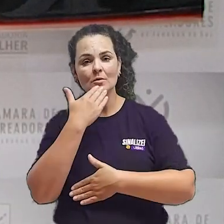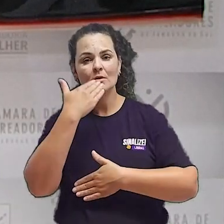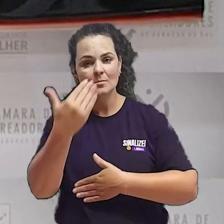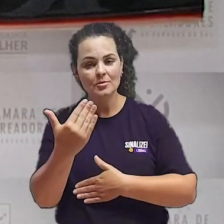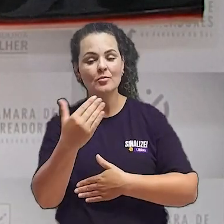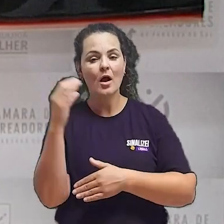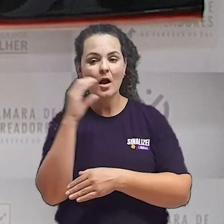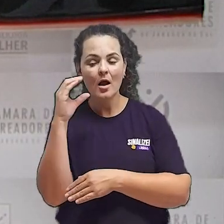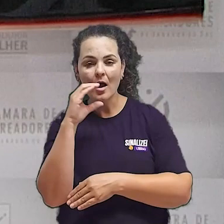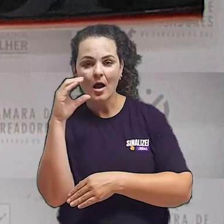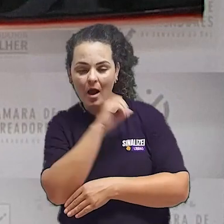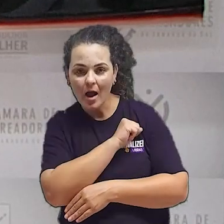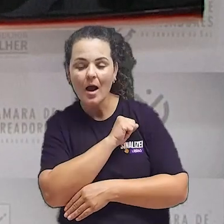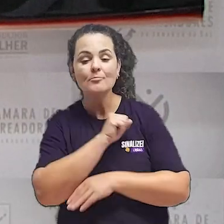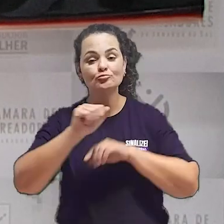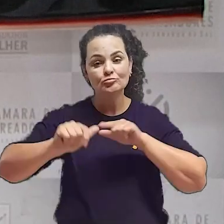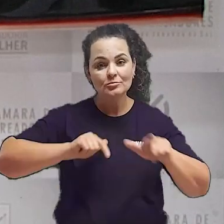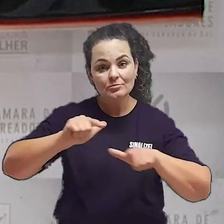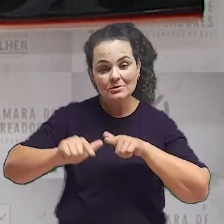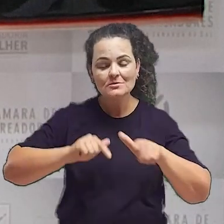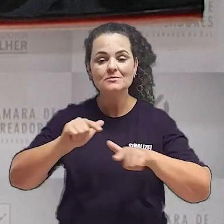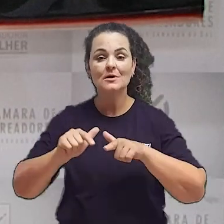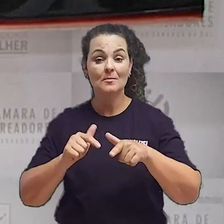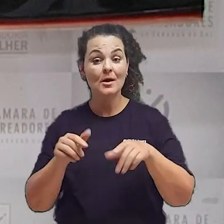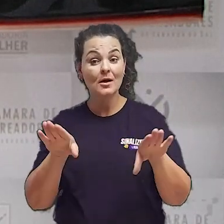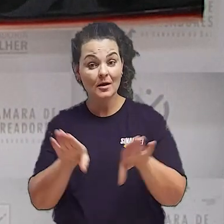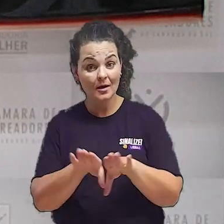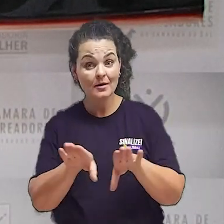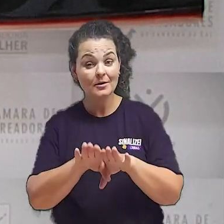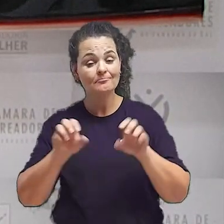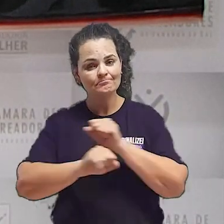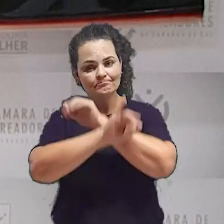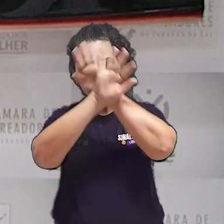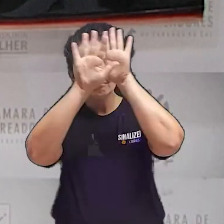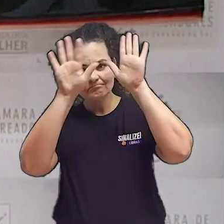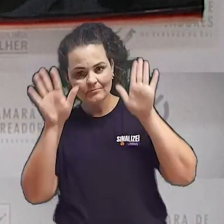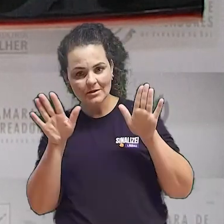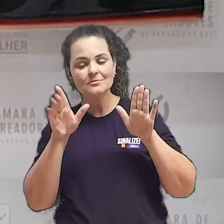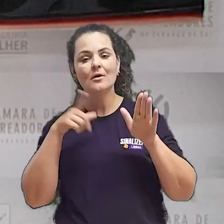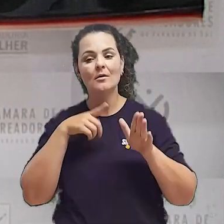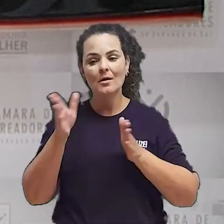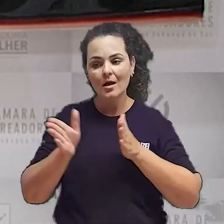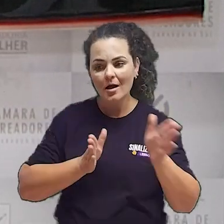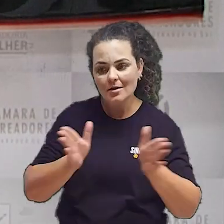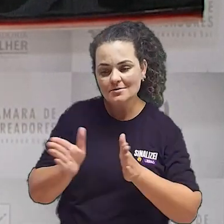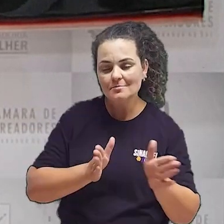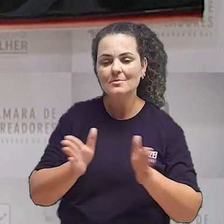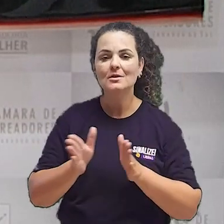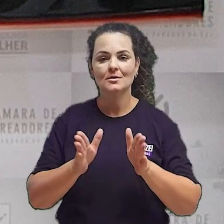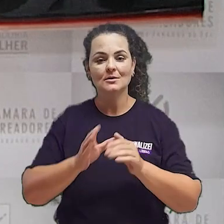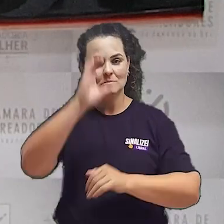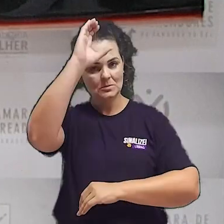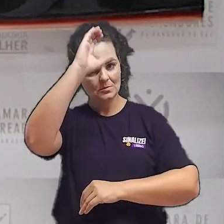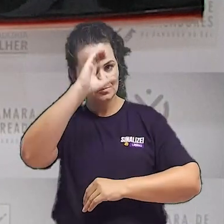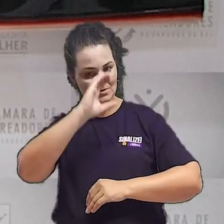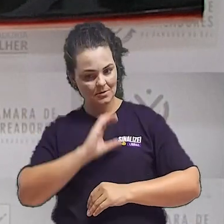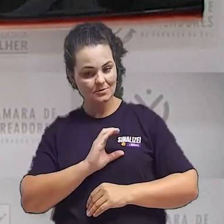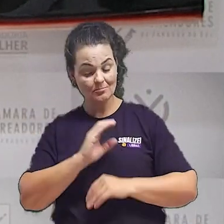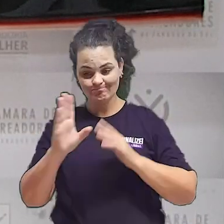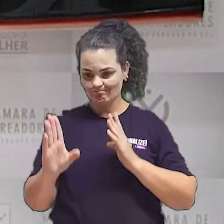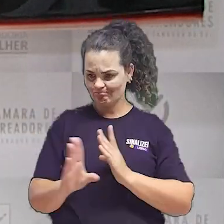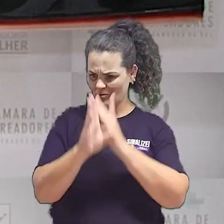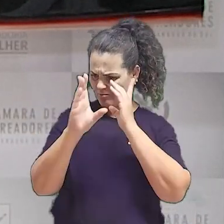um serviço ágil e eficiente mas também fornecer transparência e acessibilidade aos cidadãos que se